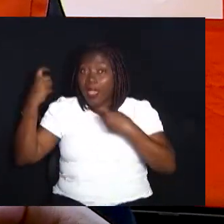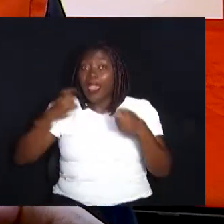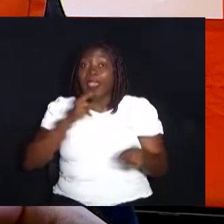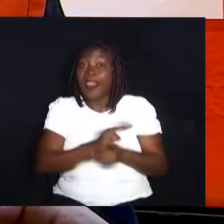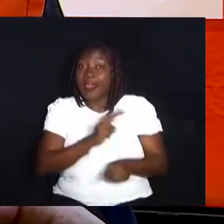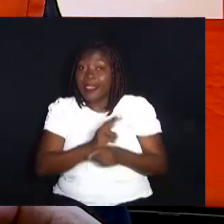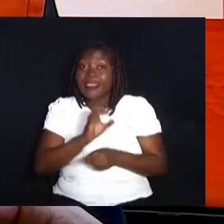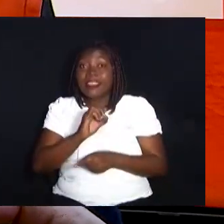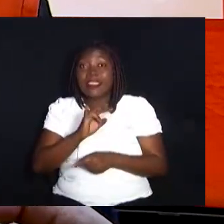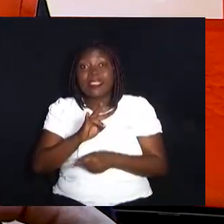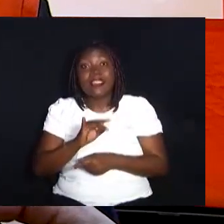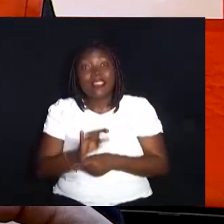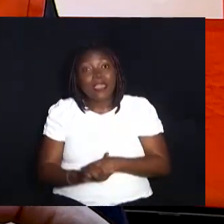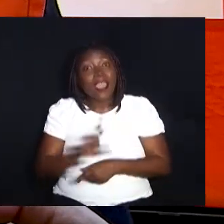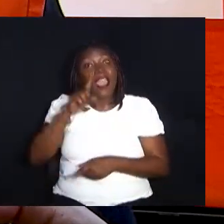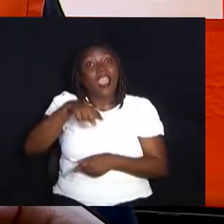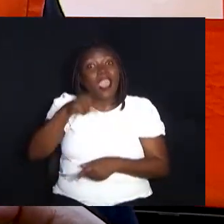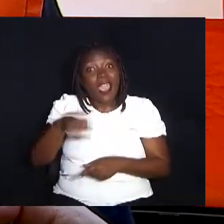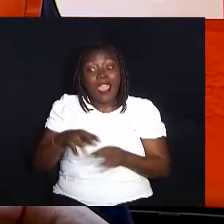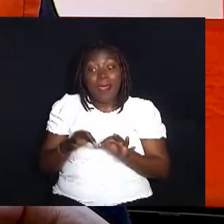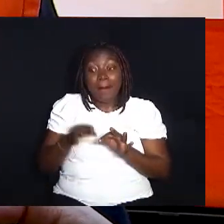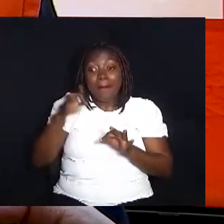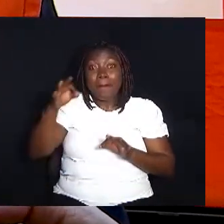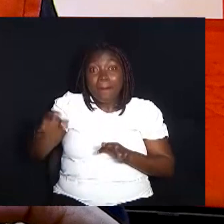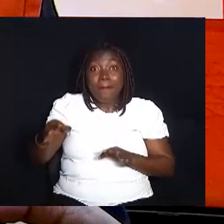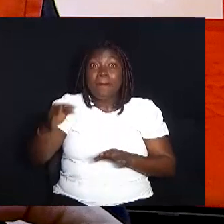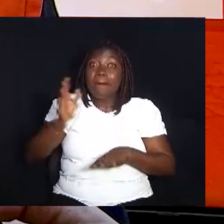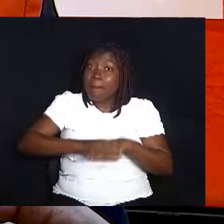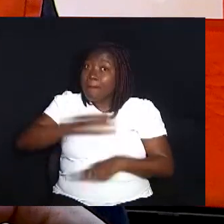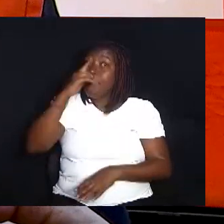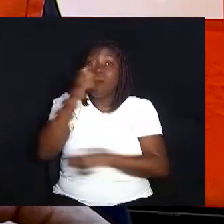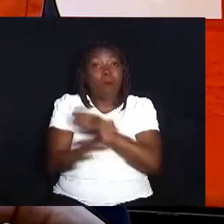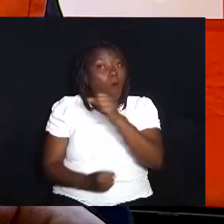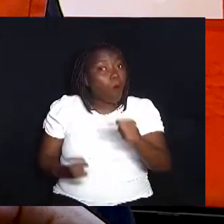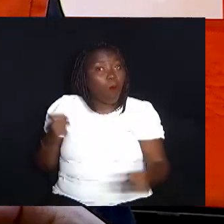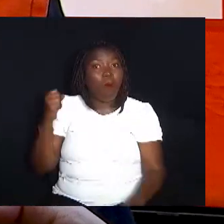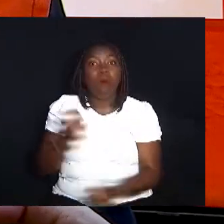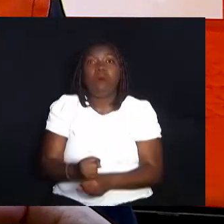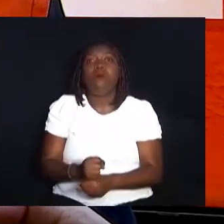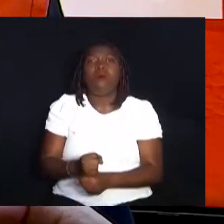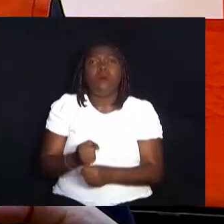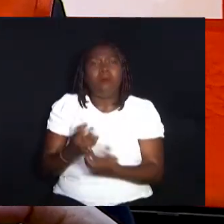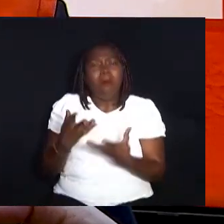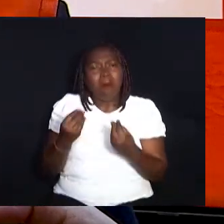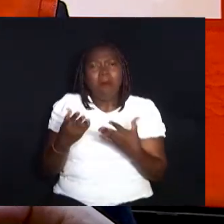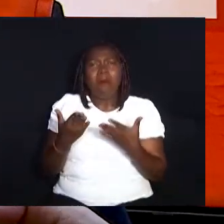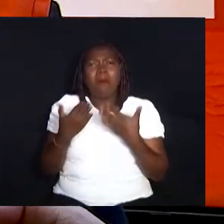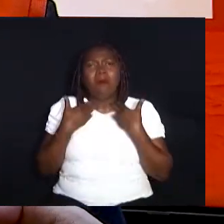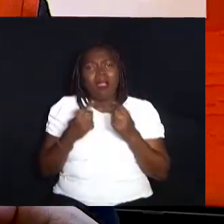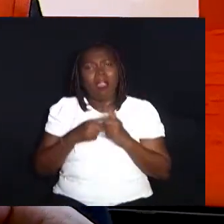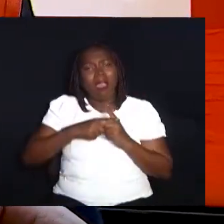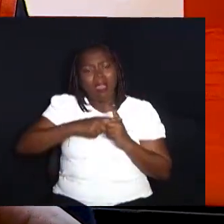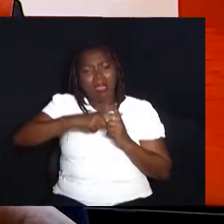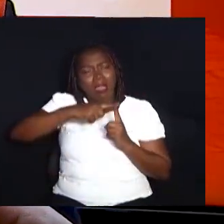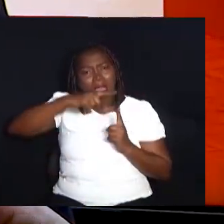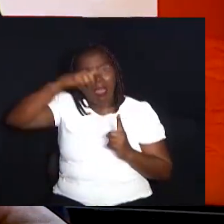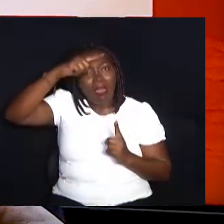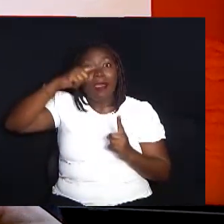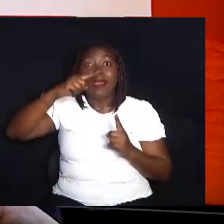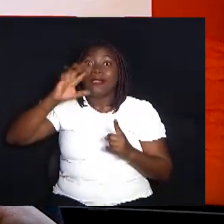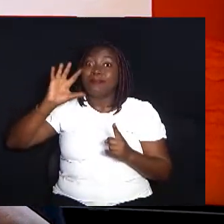grande preocupação da Defesa Civil é que isso tem se estendido durante todo o ano nós estamos tendo os extremos de ondas de